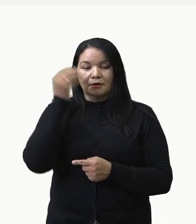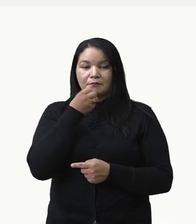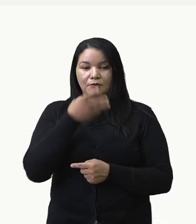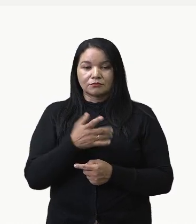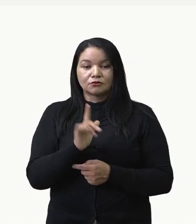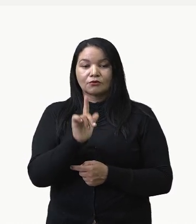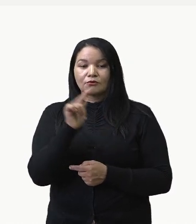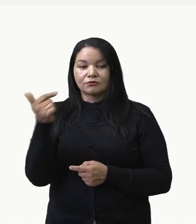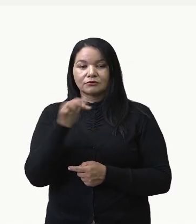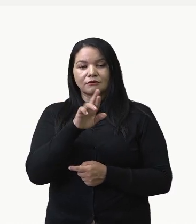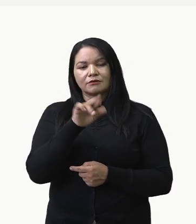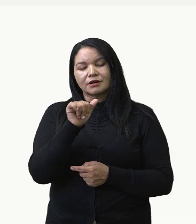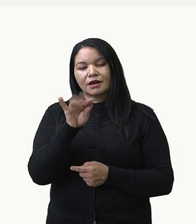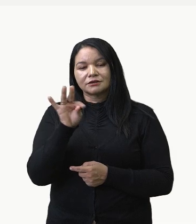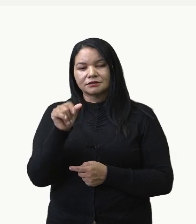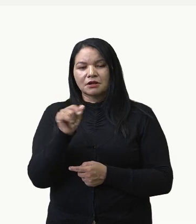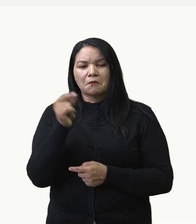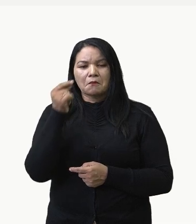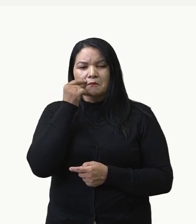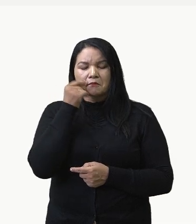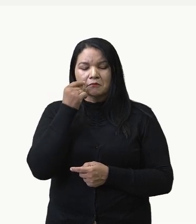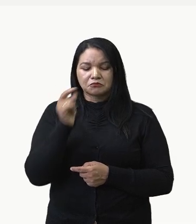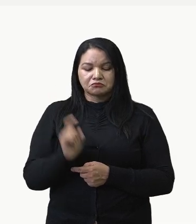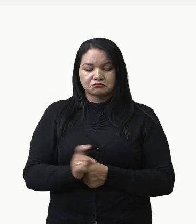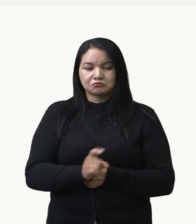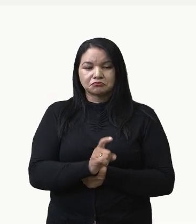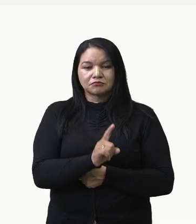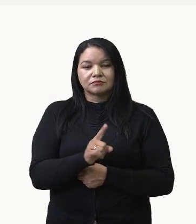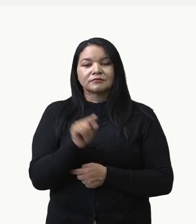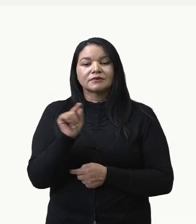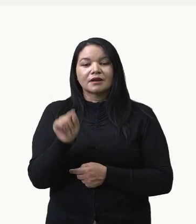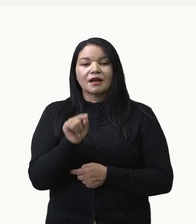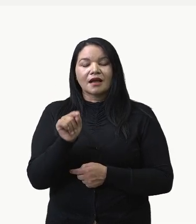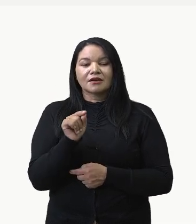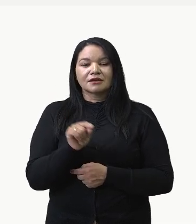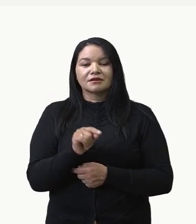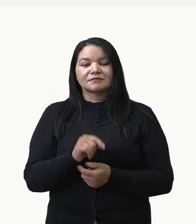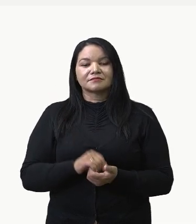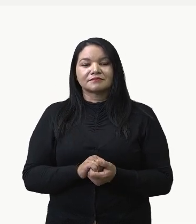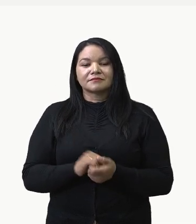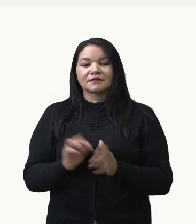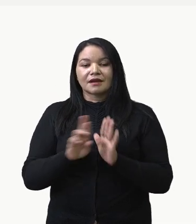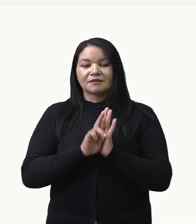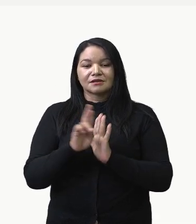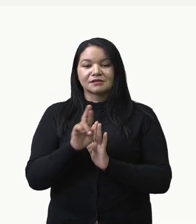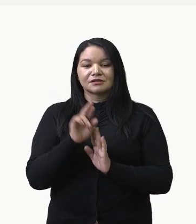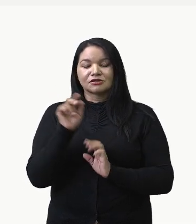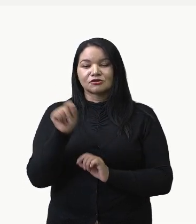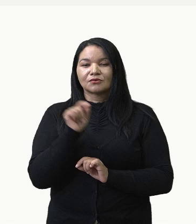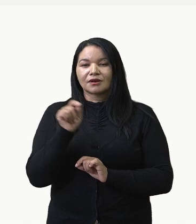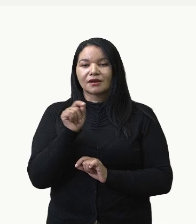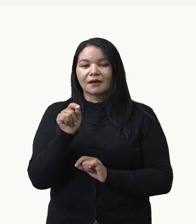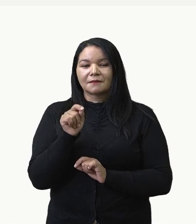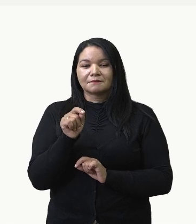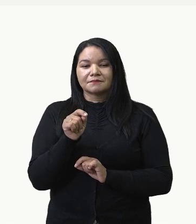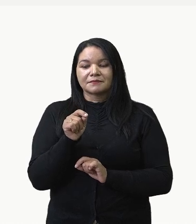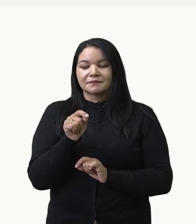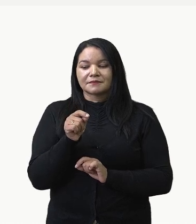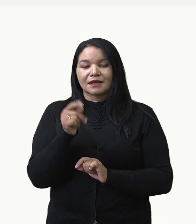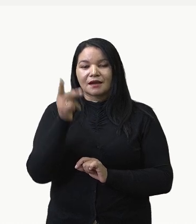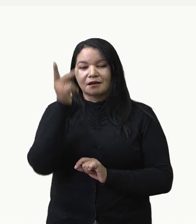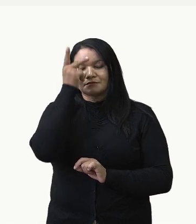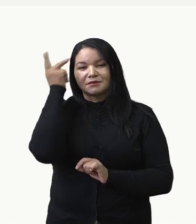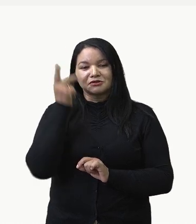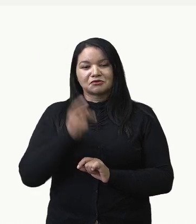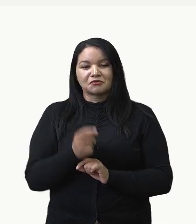lá rata rata o animal né a ratazana rata representa Tania ele ele não queria